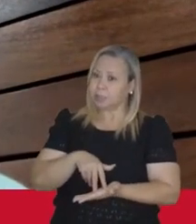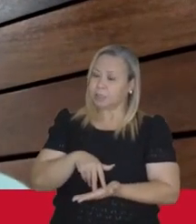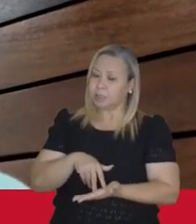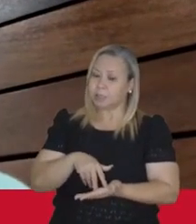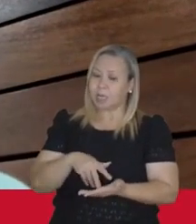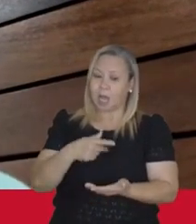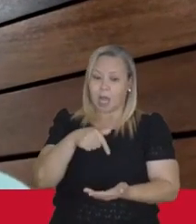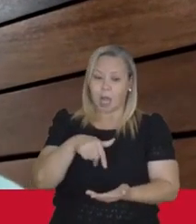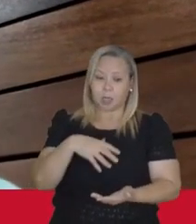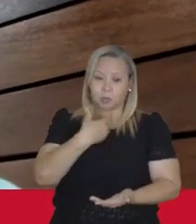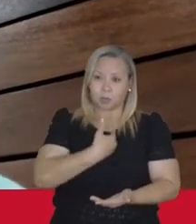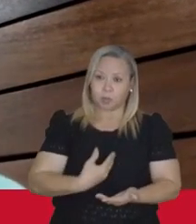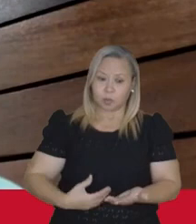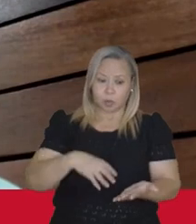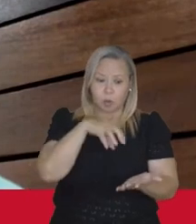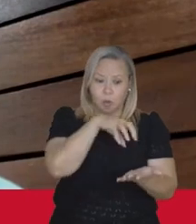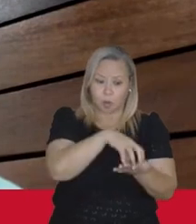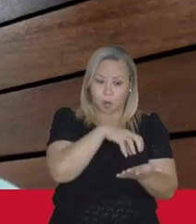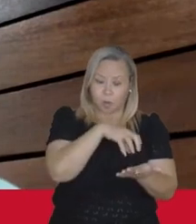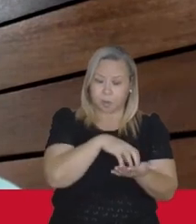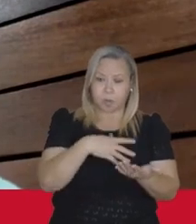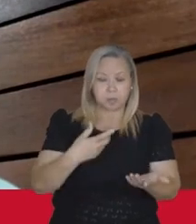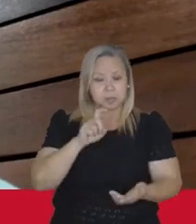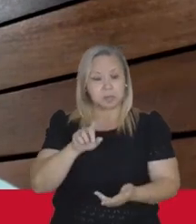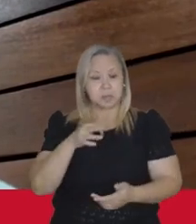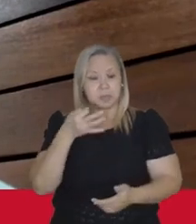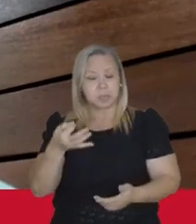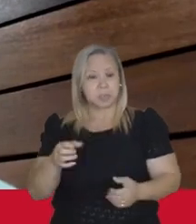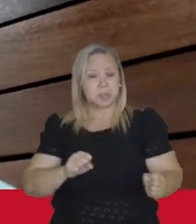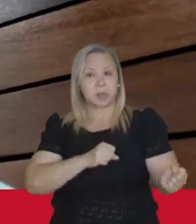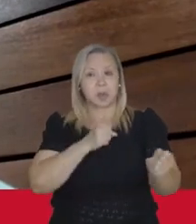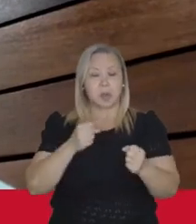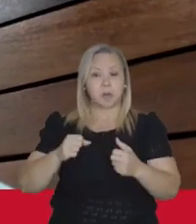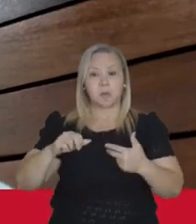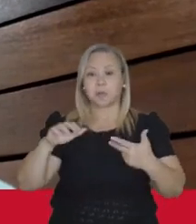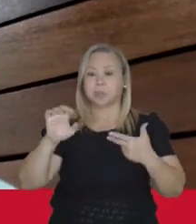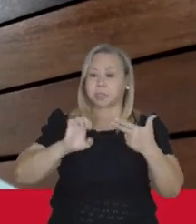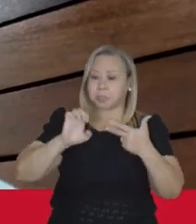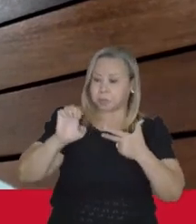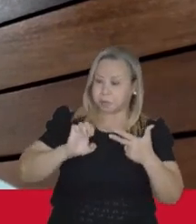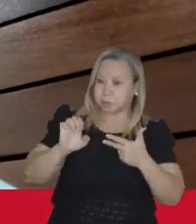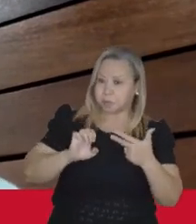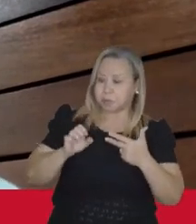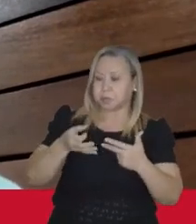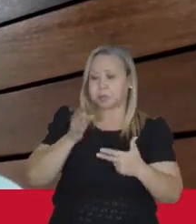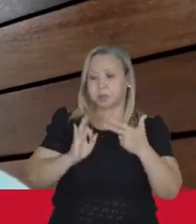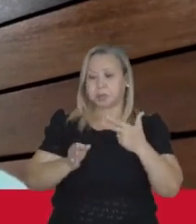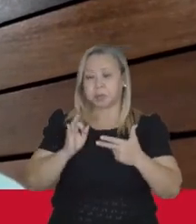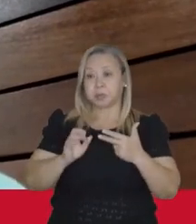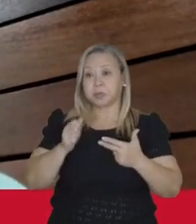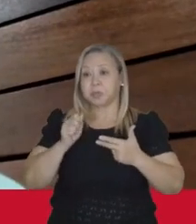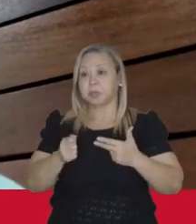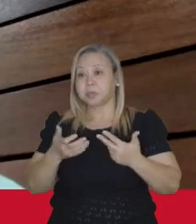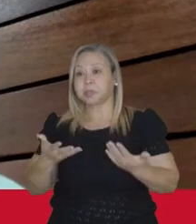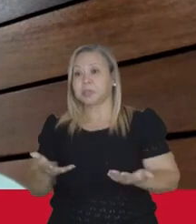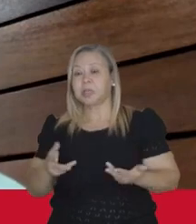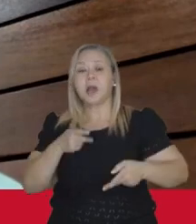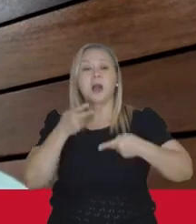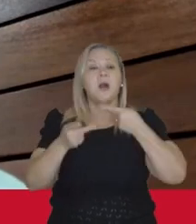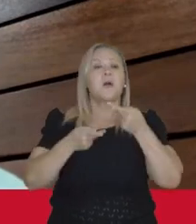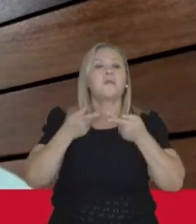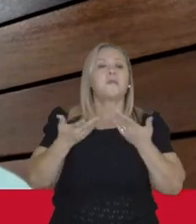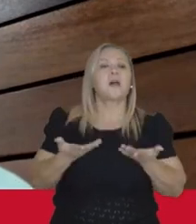órgão público, seja ele do Poder Executivo ou do Poder Judiciário, e